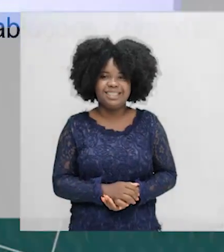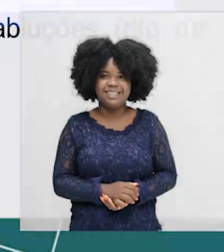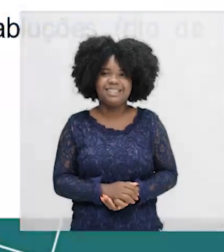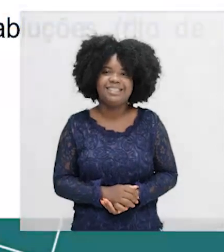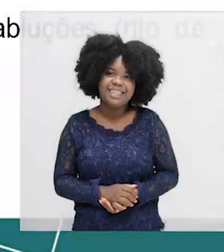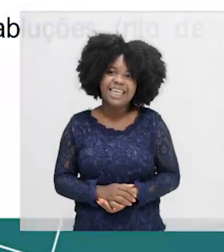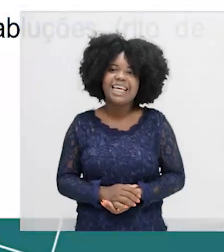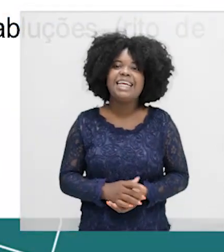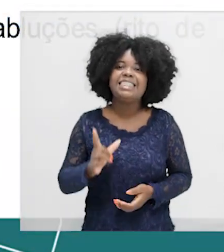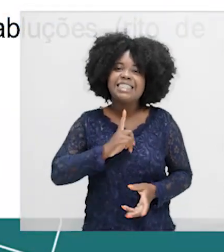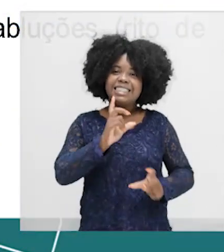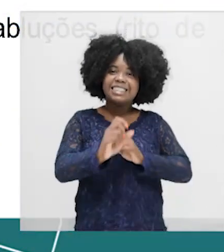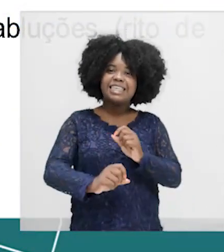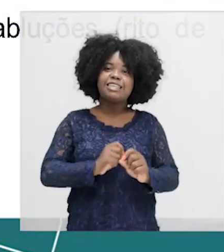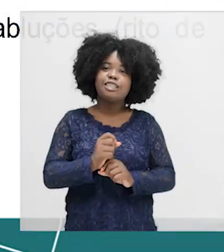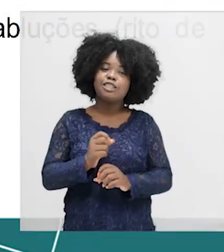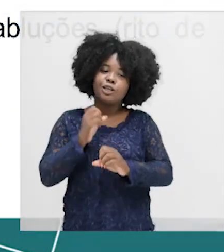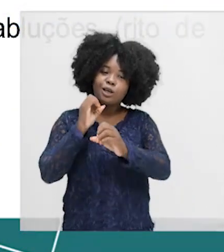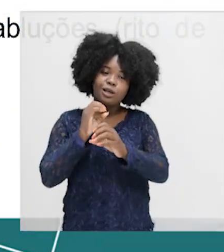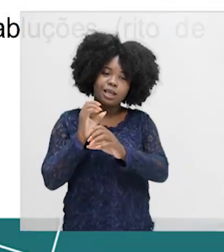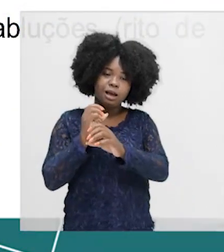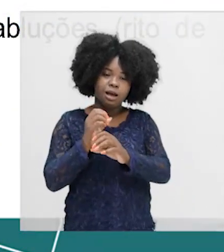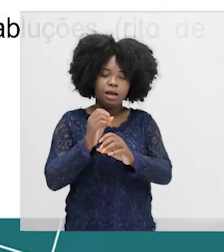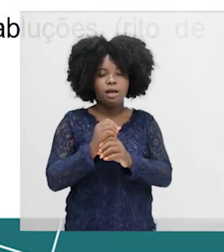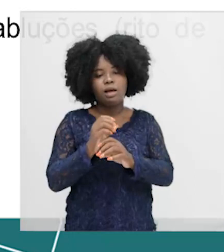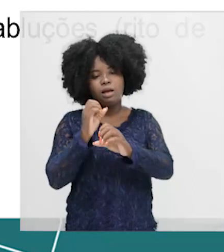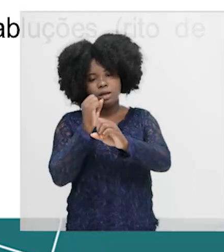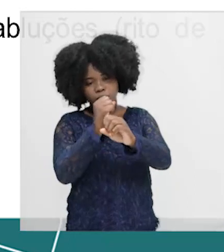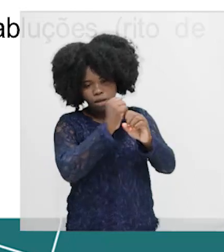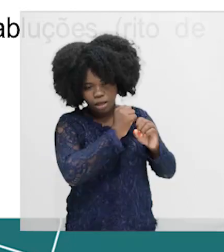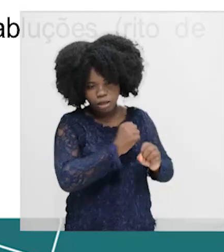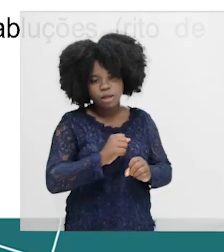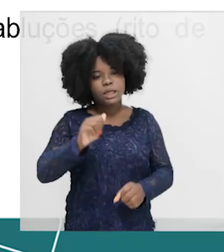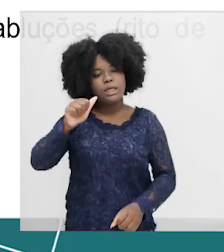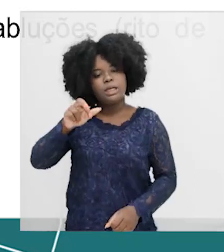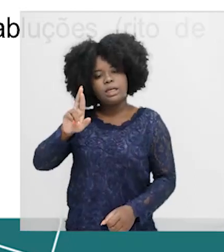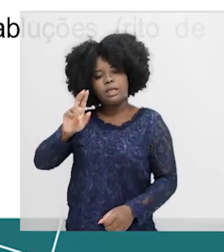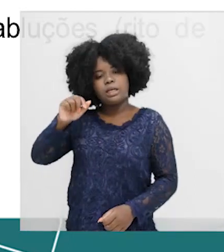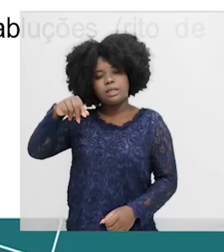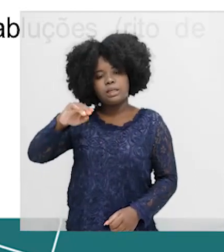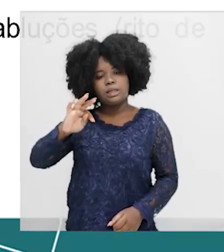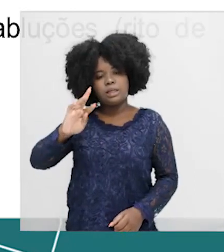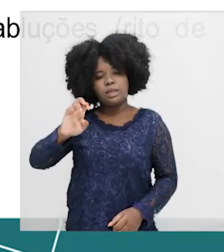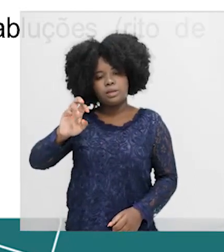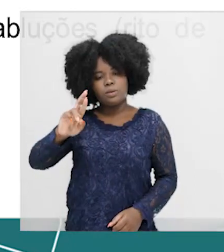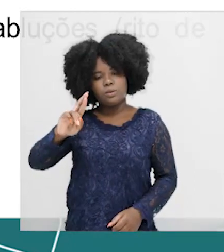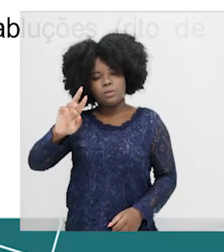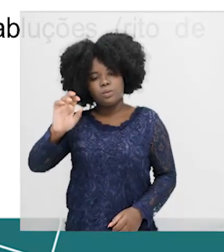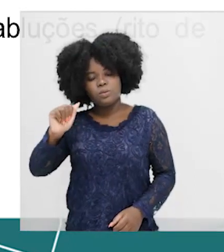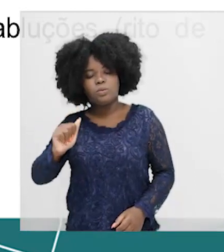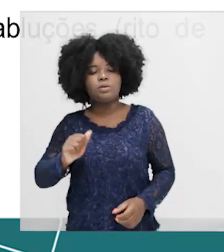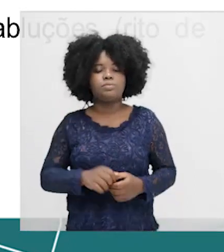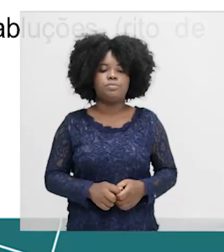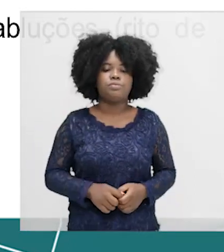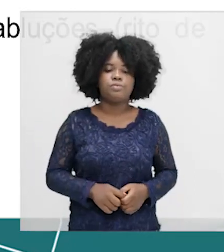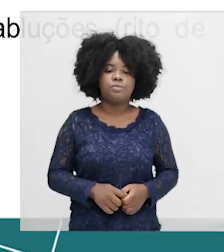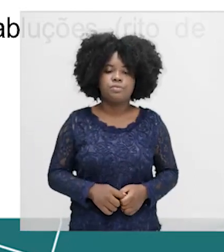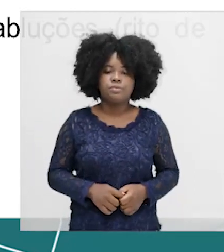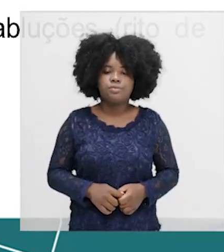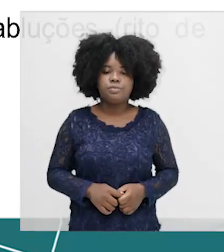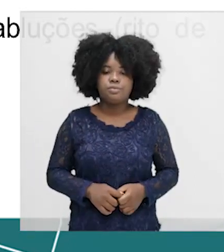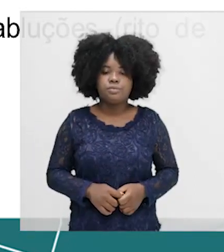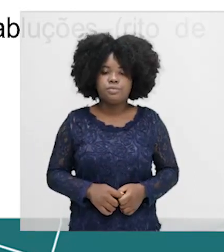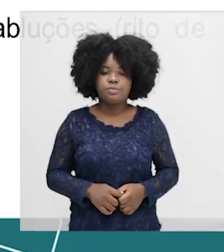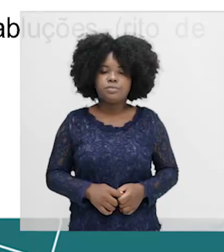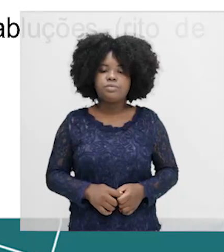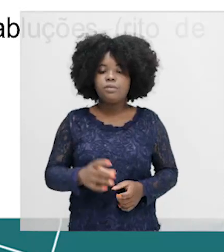A arquitetura. Bom, no que trata de arquitetura, aquilo que eu falei novamente, a arquitetura é rica, gigantesca, suntuosa.